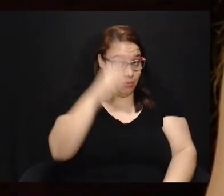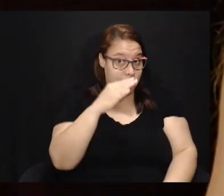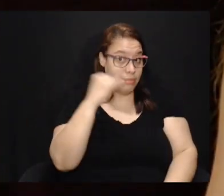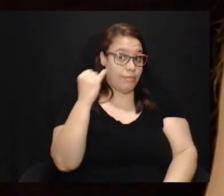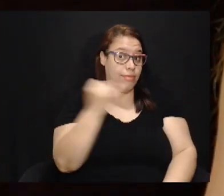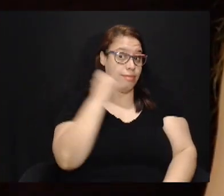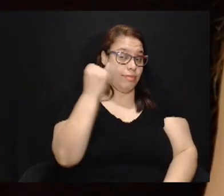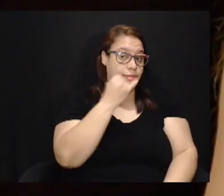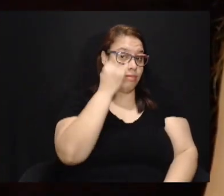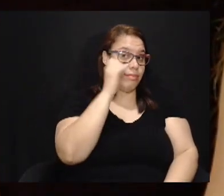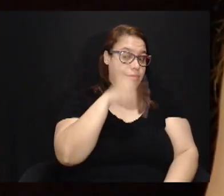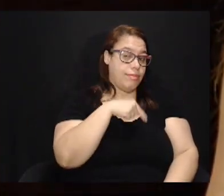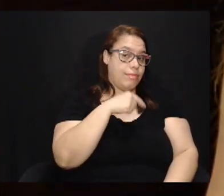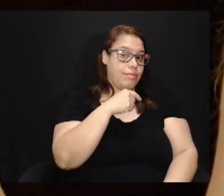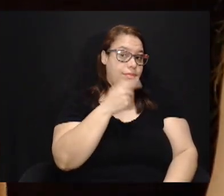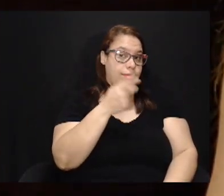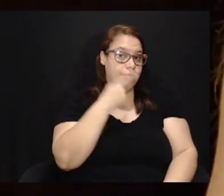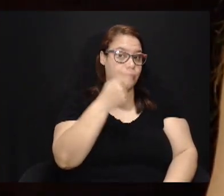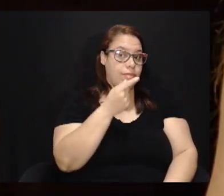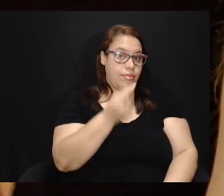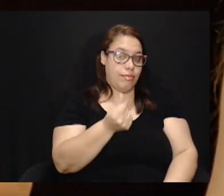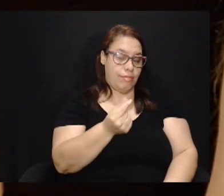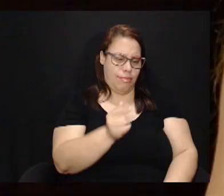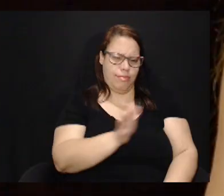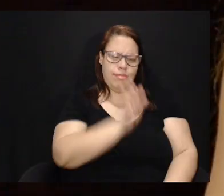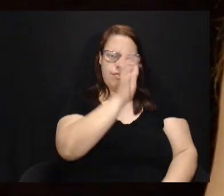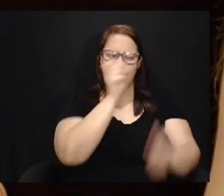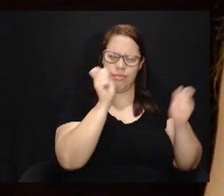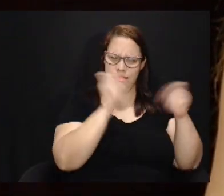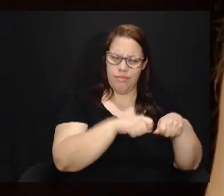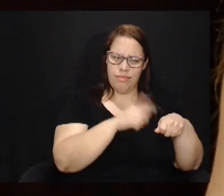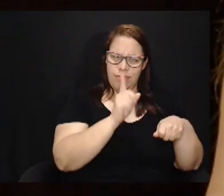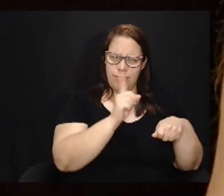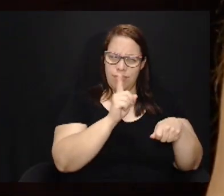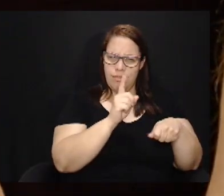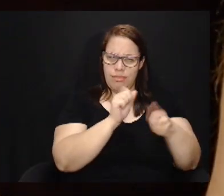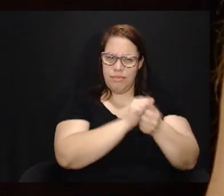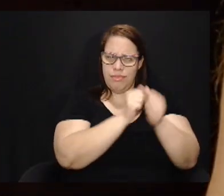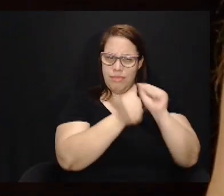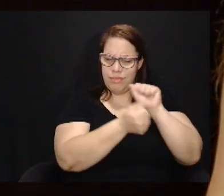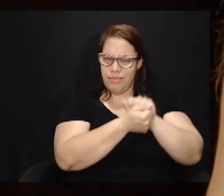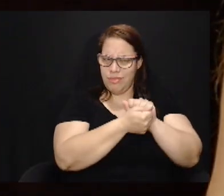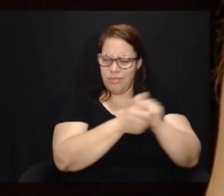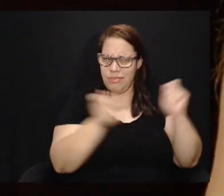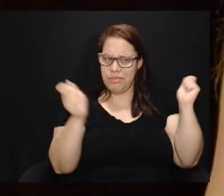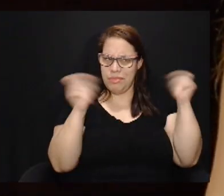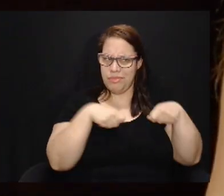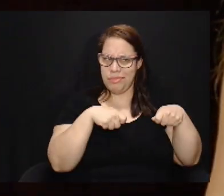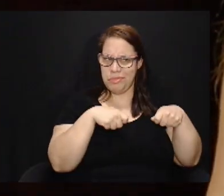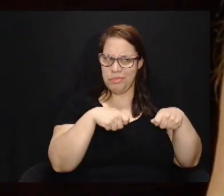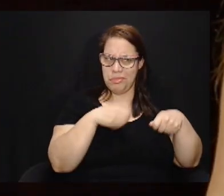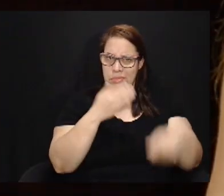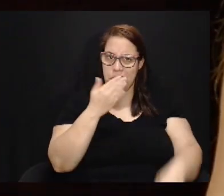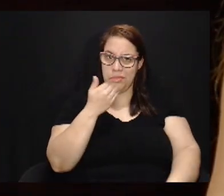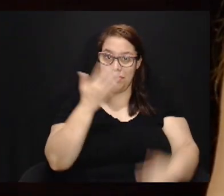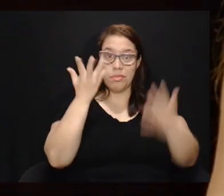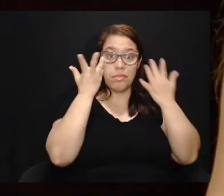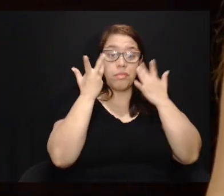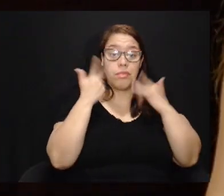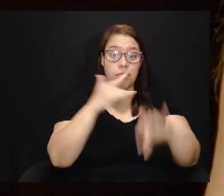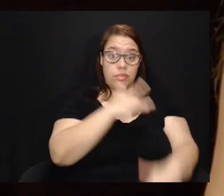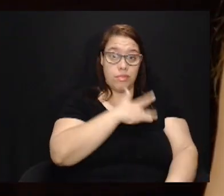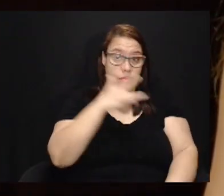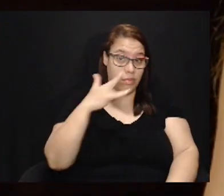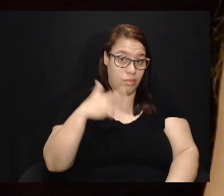quando a gente fala em custo, é possível não gourmetizar isso? É possível comer natural, saudável, sem